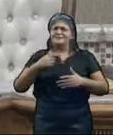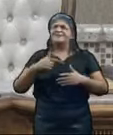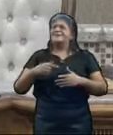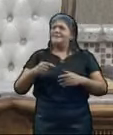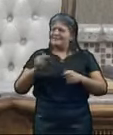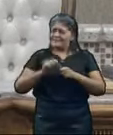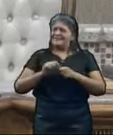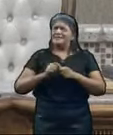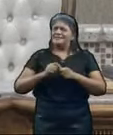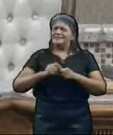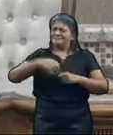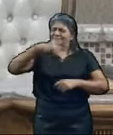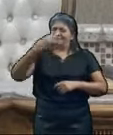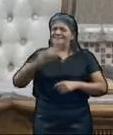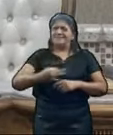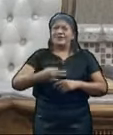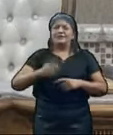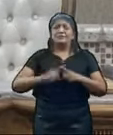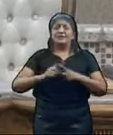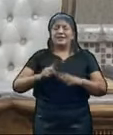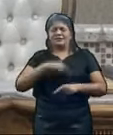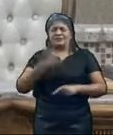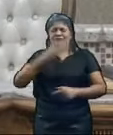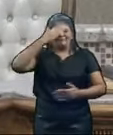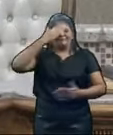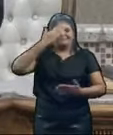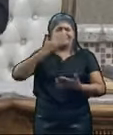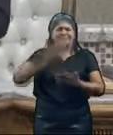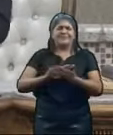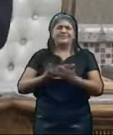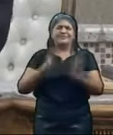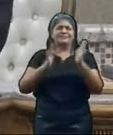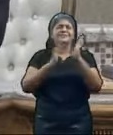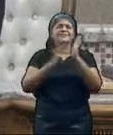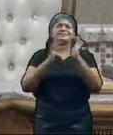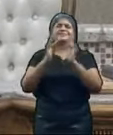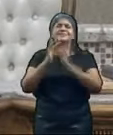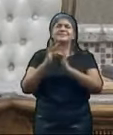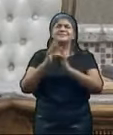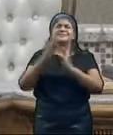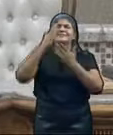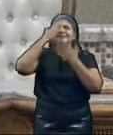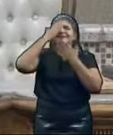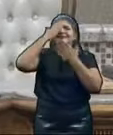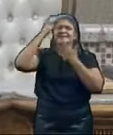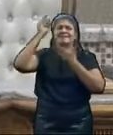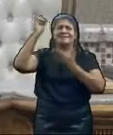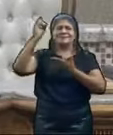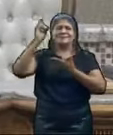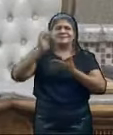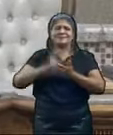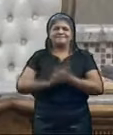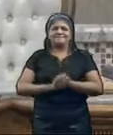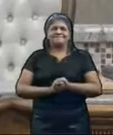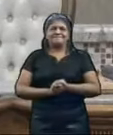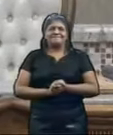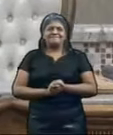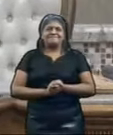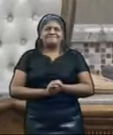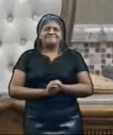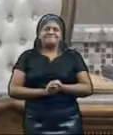é porque estamos cremos naquele que o pai enviou para Jesus vai dizer mais na frente